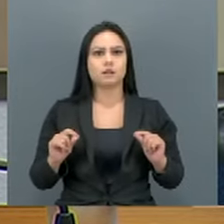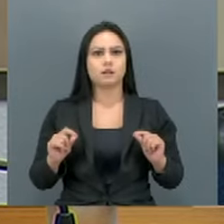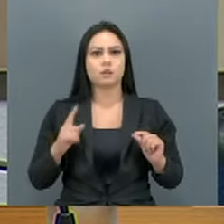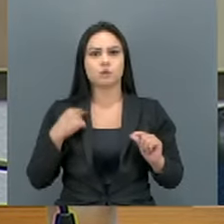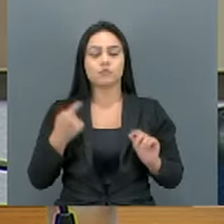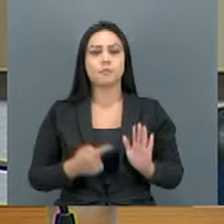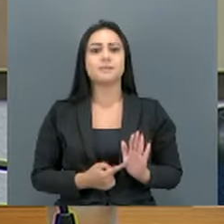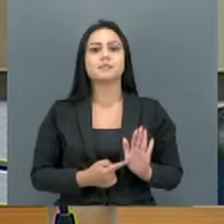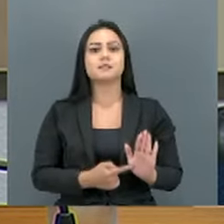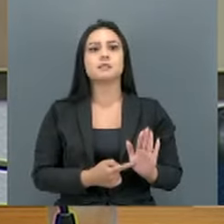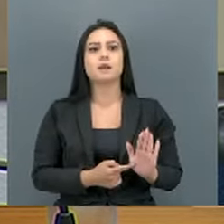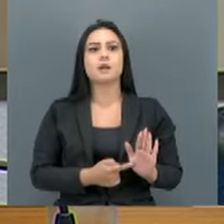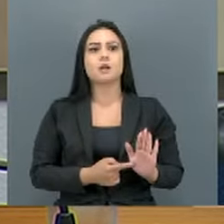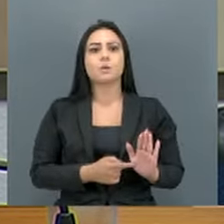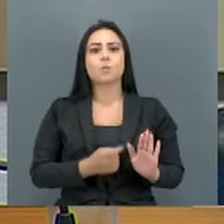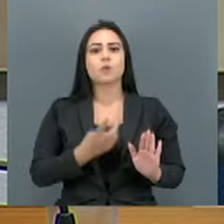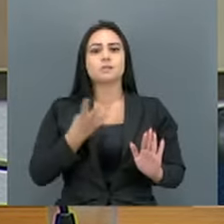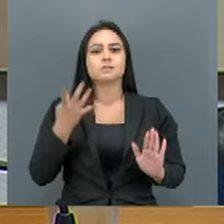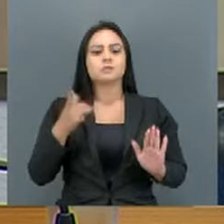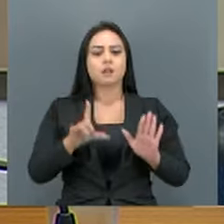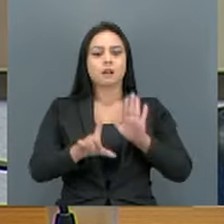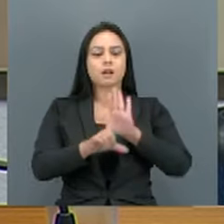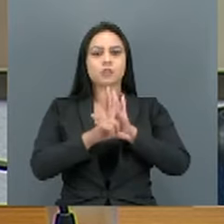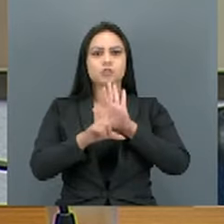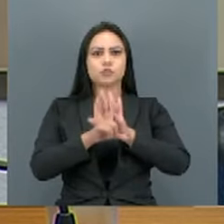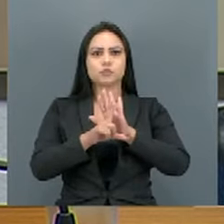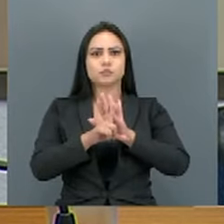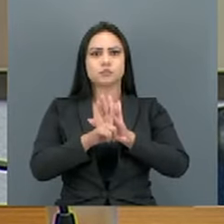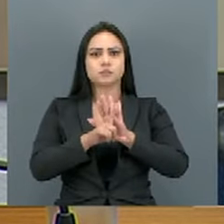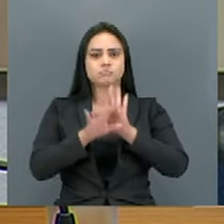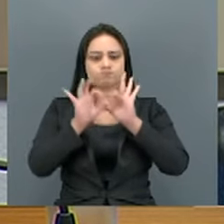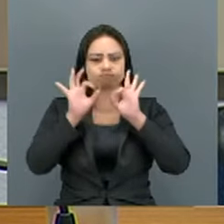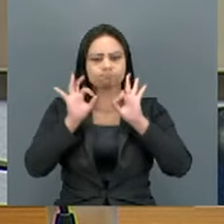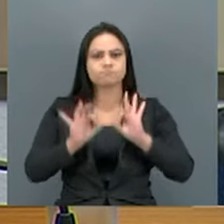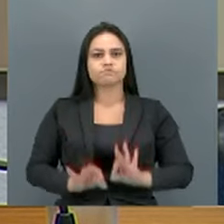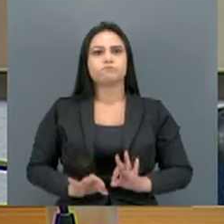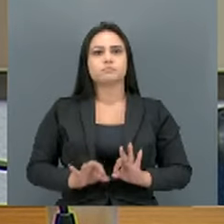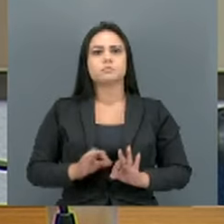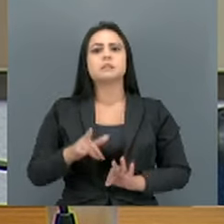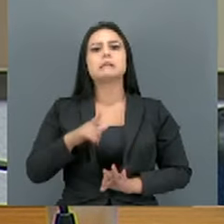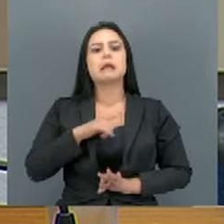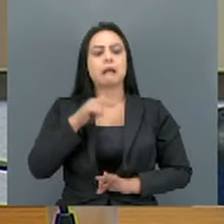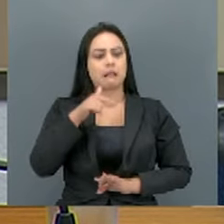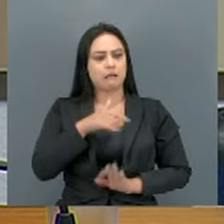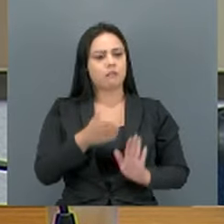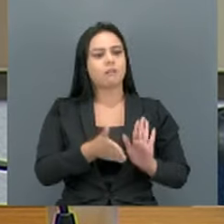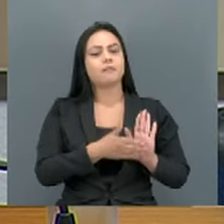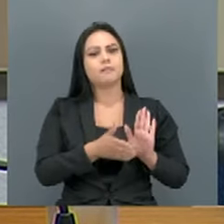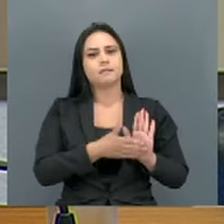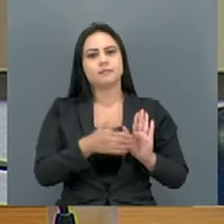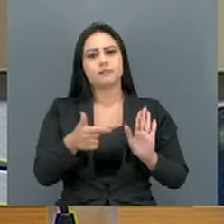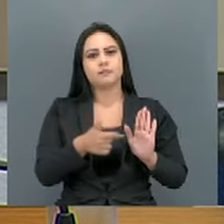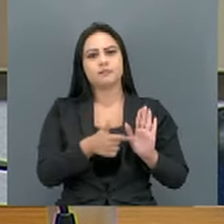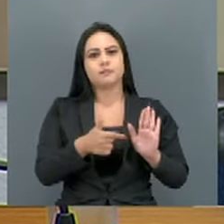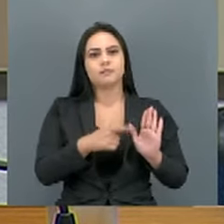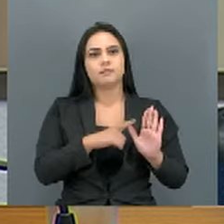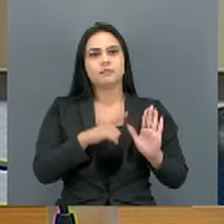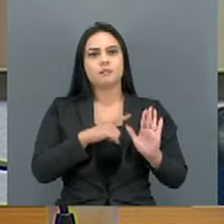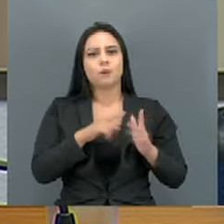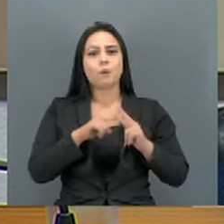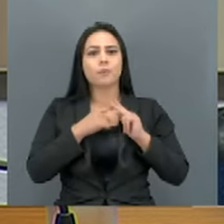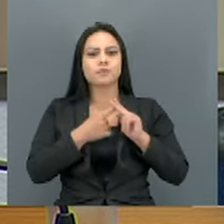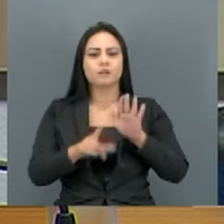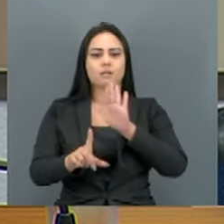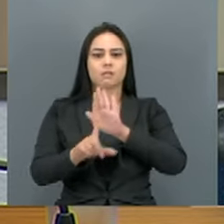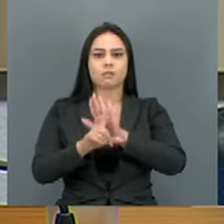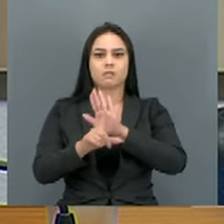apresentar um pacote legislativo e com certeza constará nele consertar a